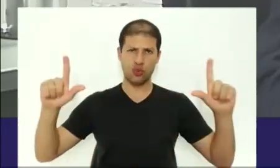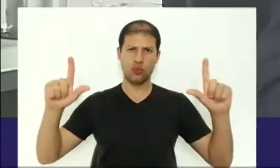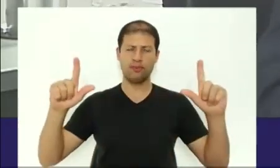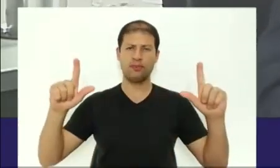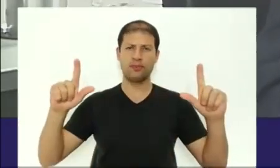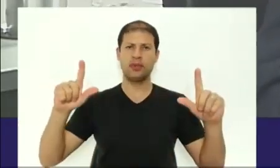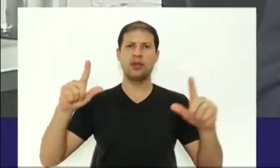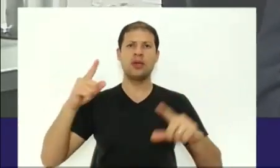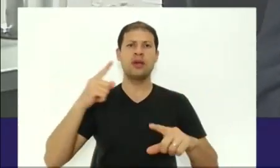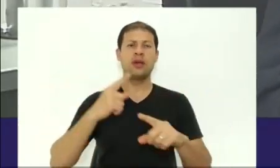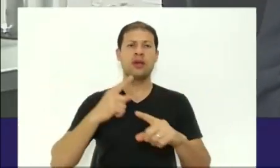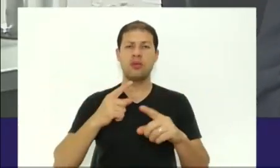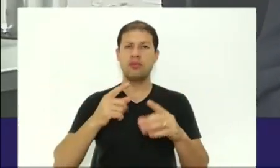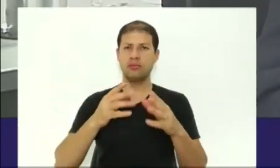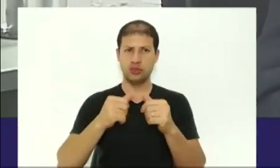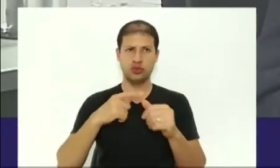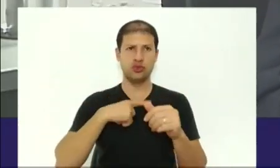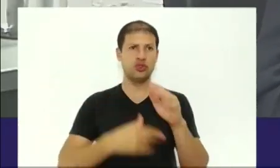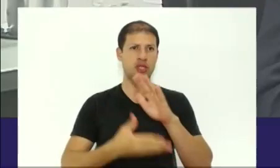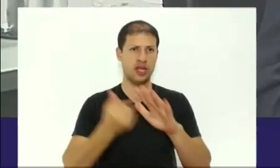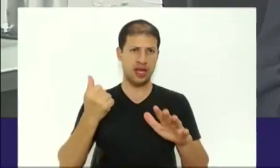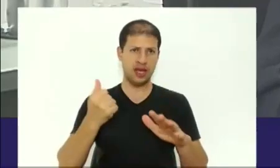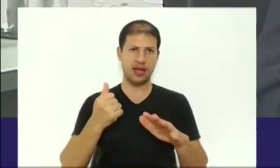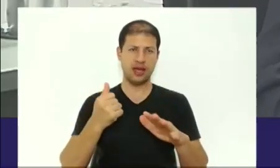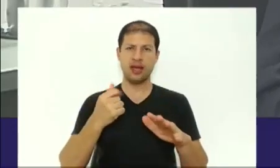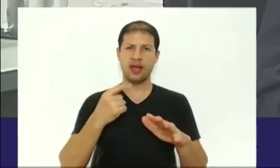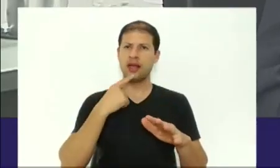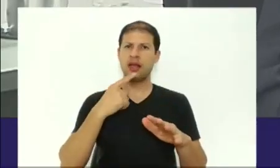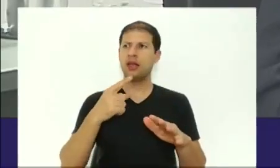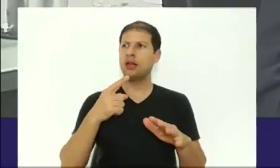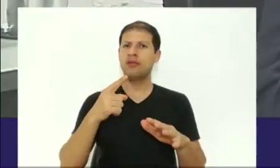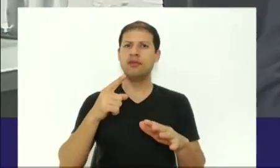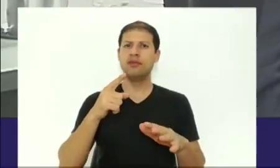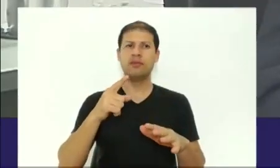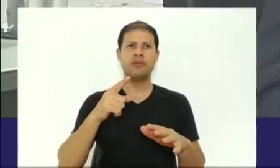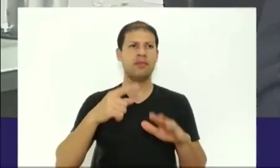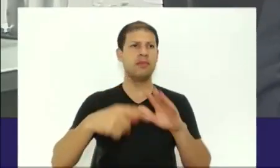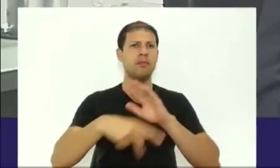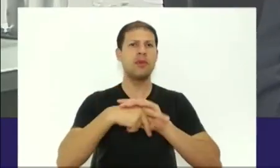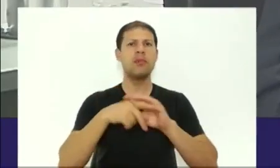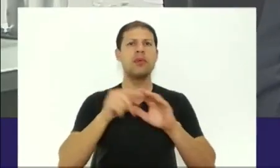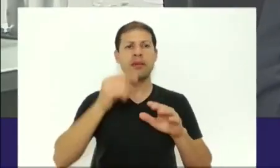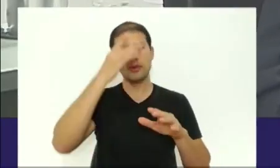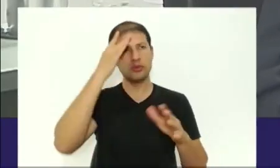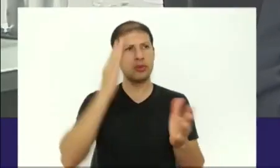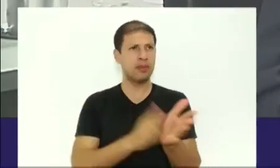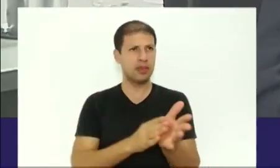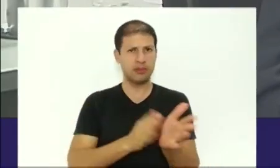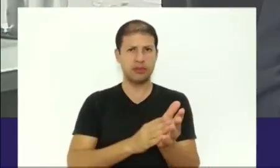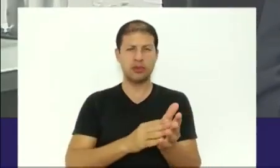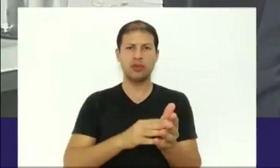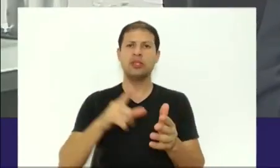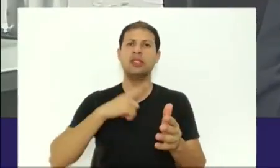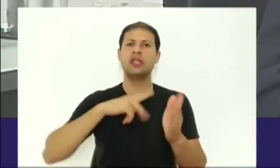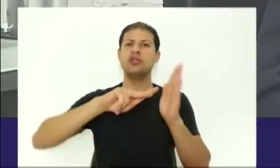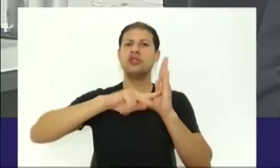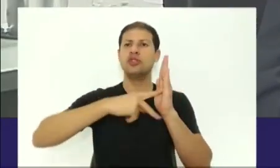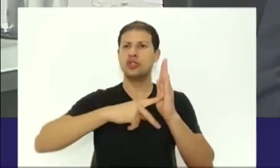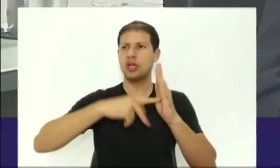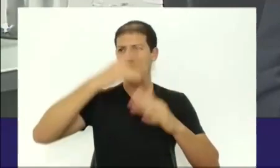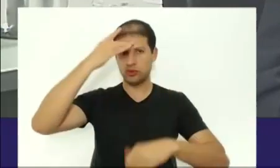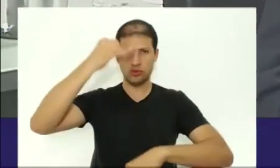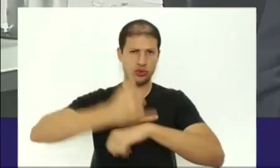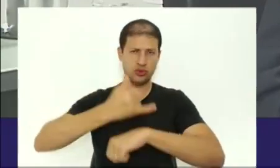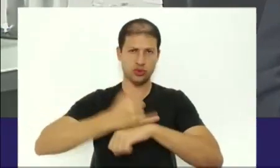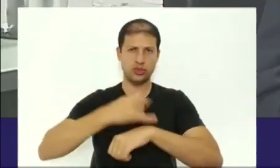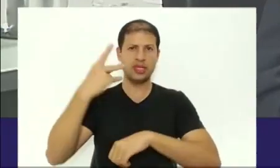Inclusive a solicitação de retirada, ela partiu do próprio pessoal homenageado do Sindicato dos Metalúrgicos, dos seus diretores e